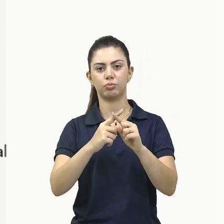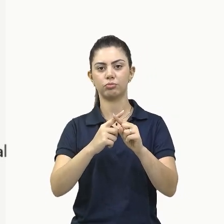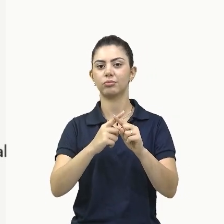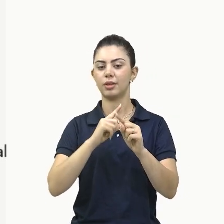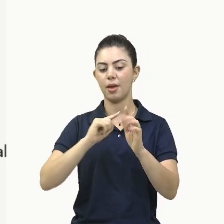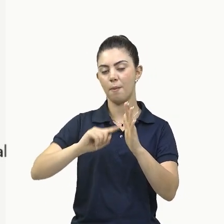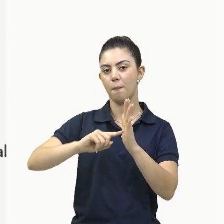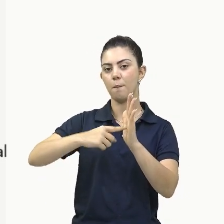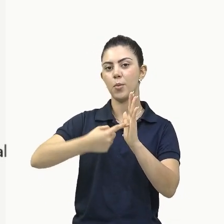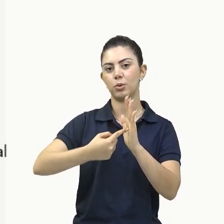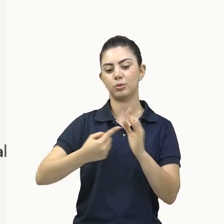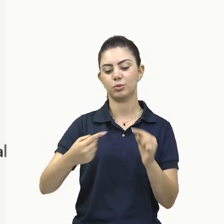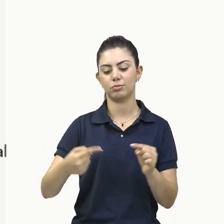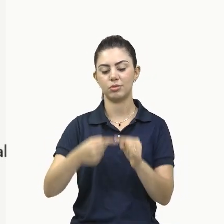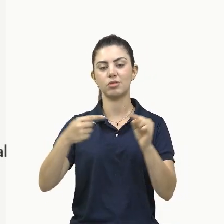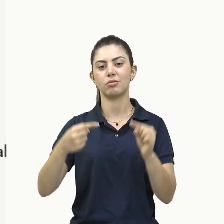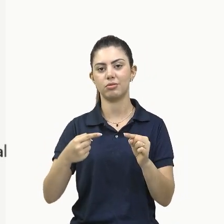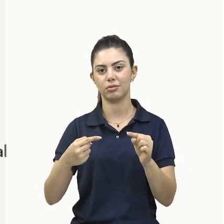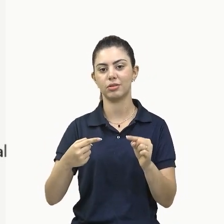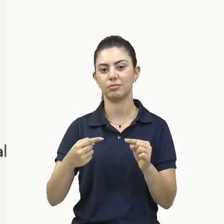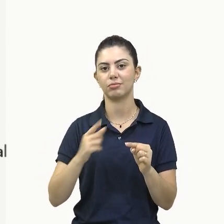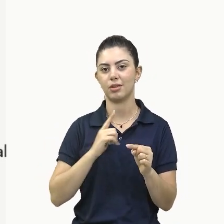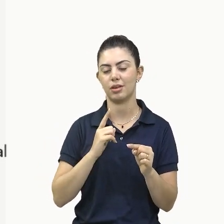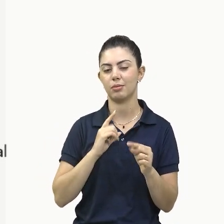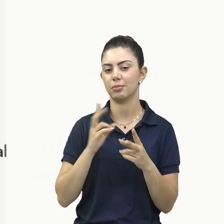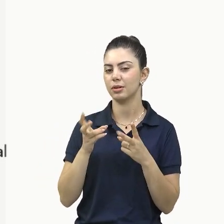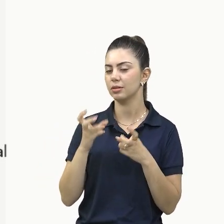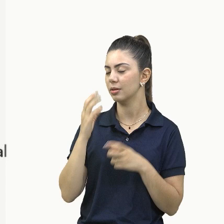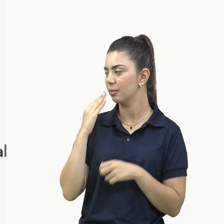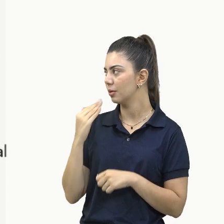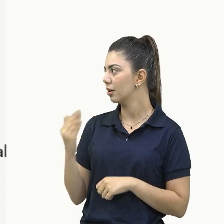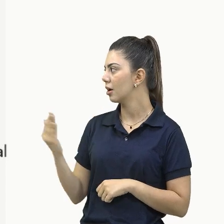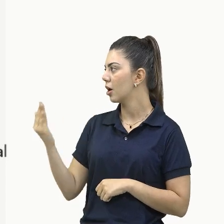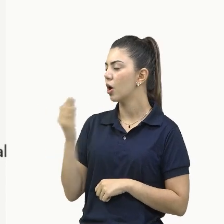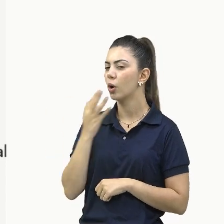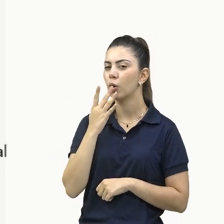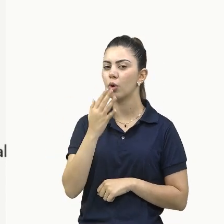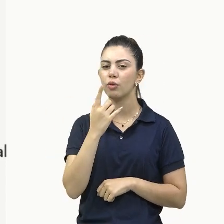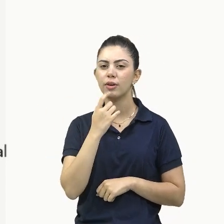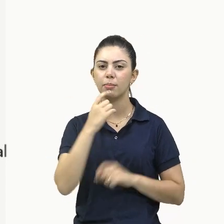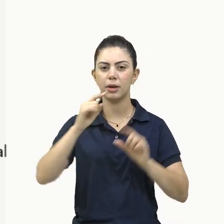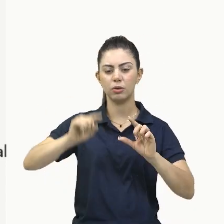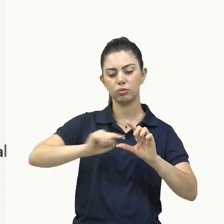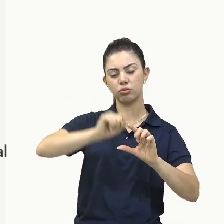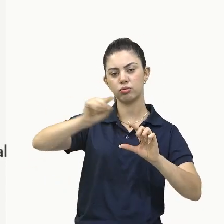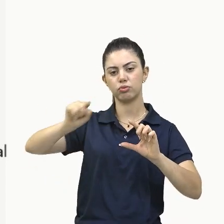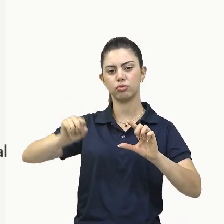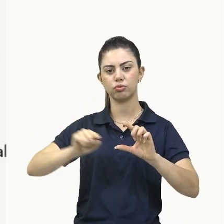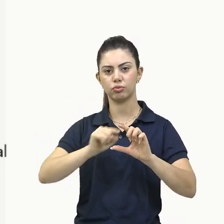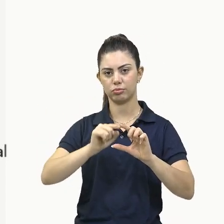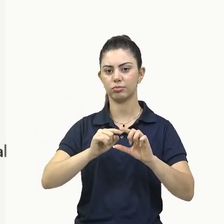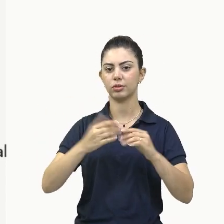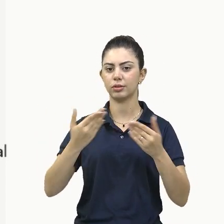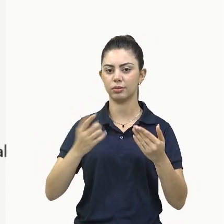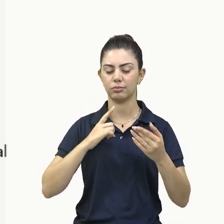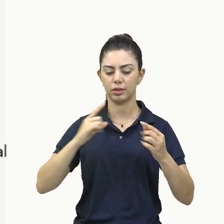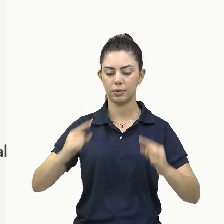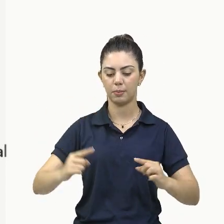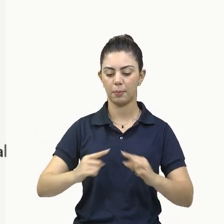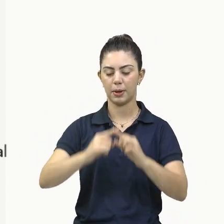de interseção entre esses dois fenômenos, no qual eles estão se equiparados, seja num lugar, seja num